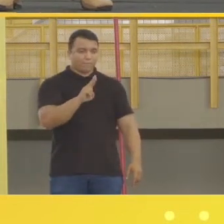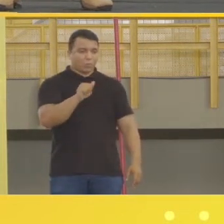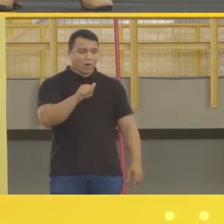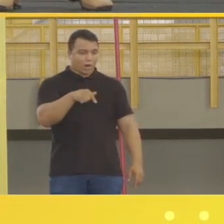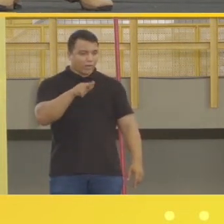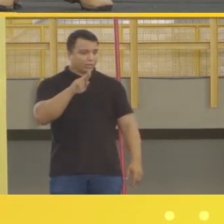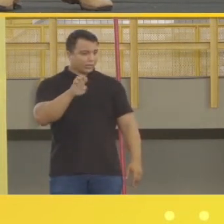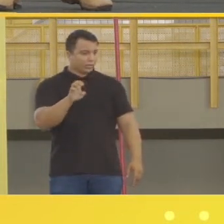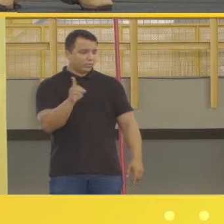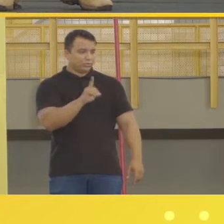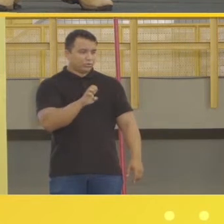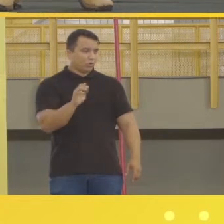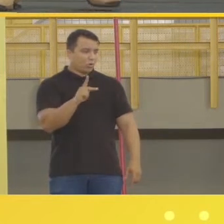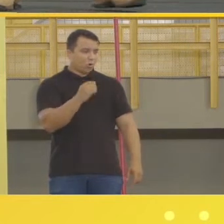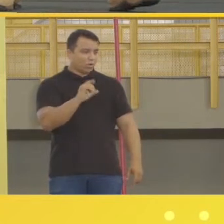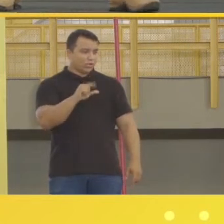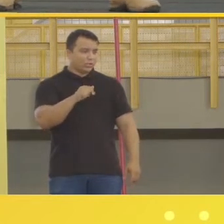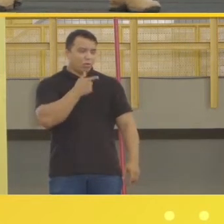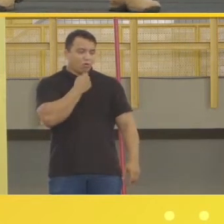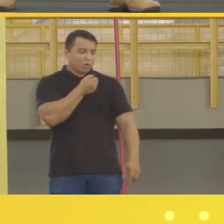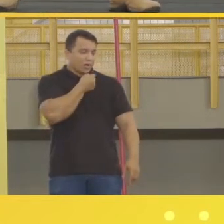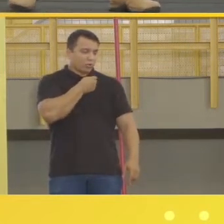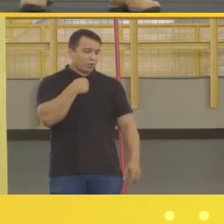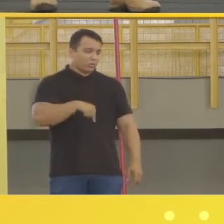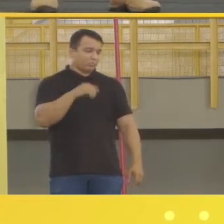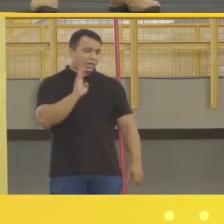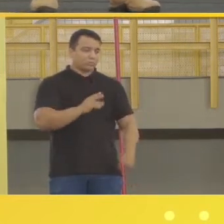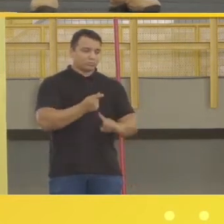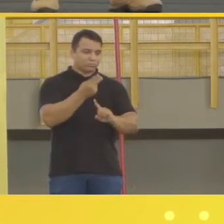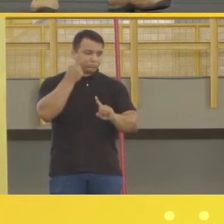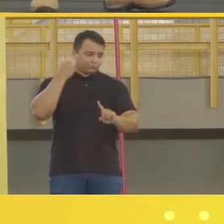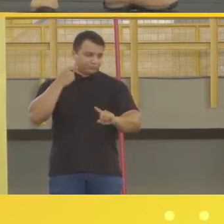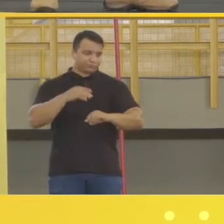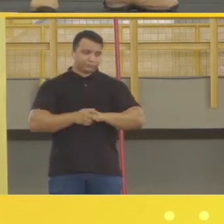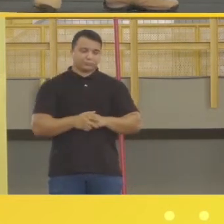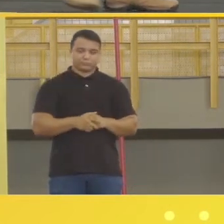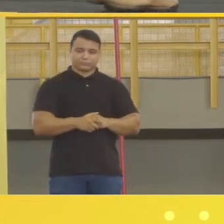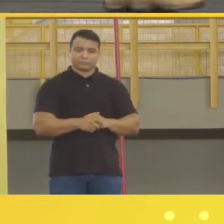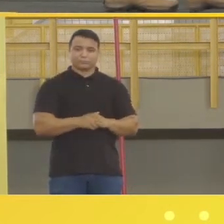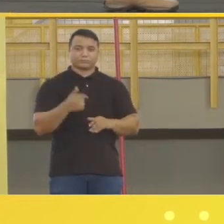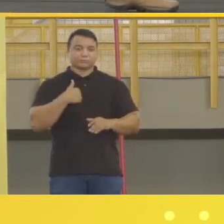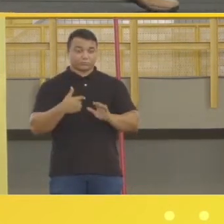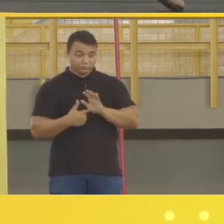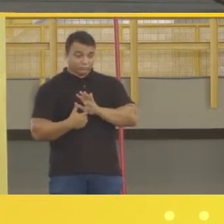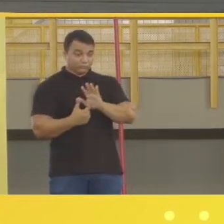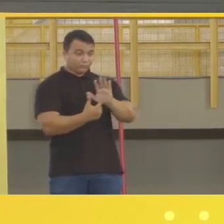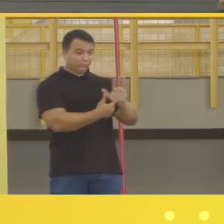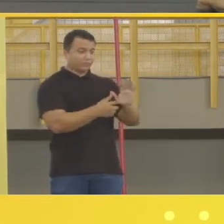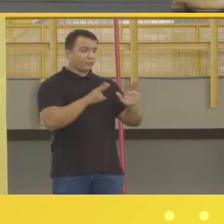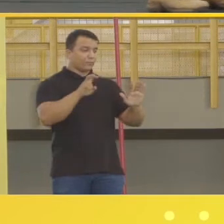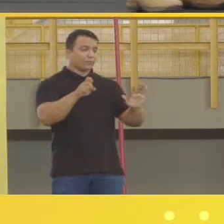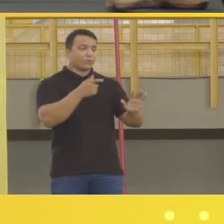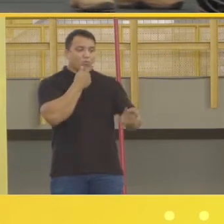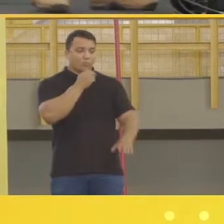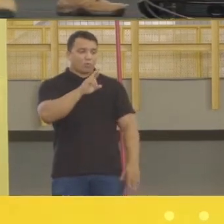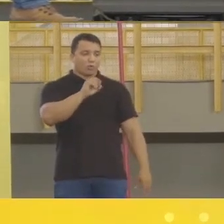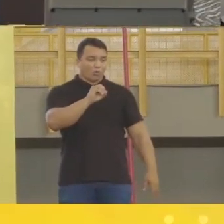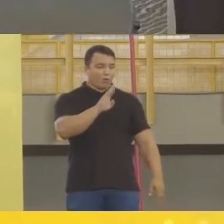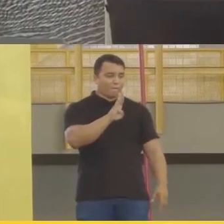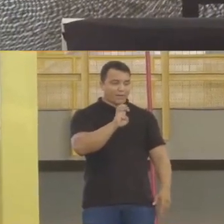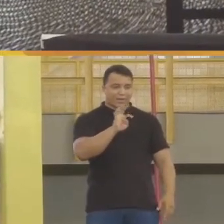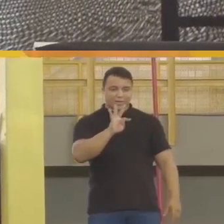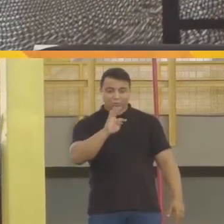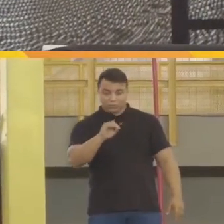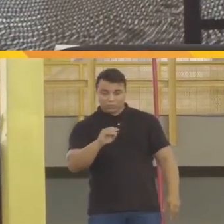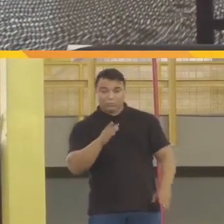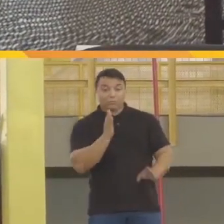Chico Buarque de Holanda. Eu comecei a minha apresentação falando do Roberto da Mata,